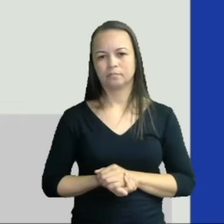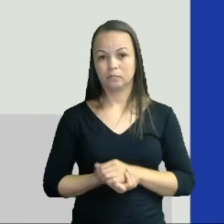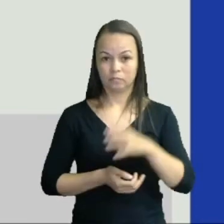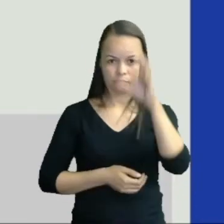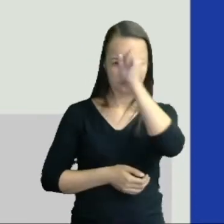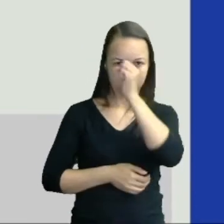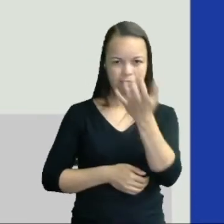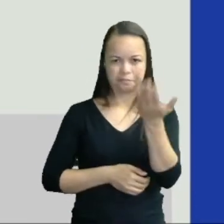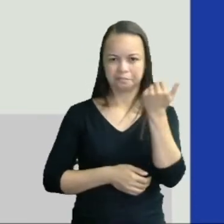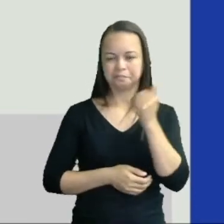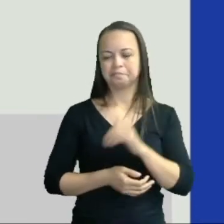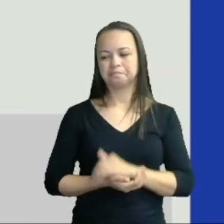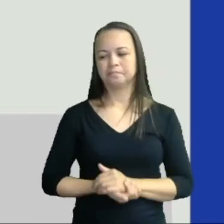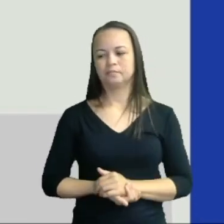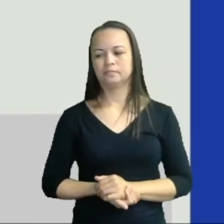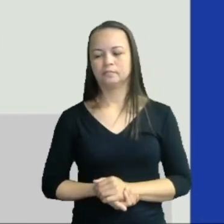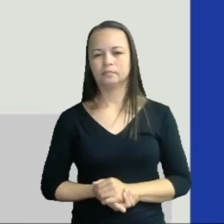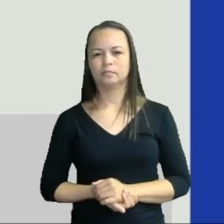aprender?